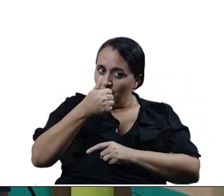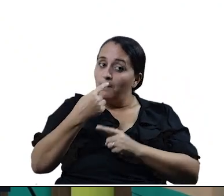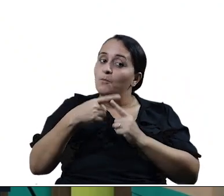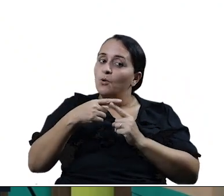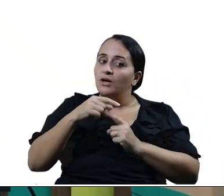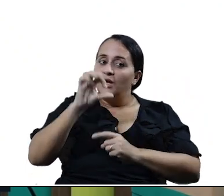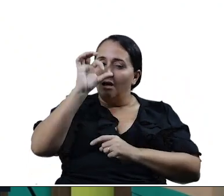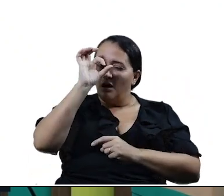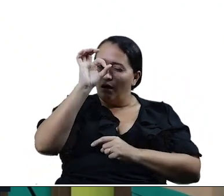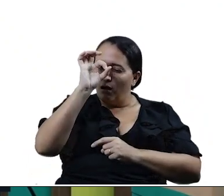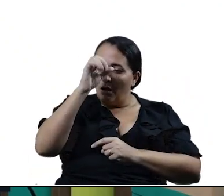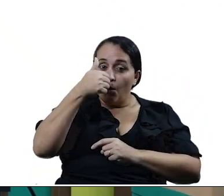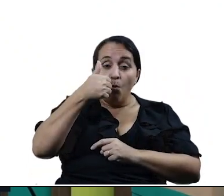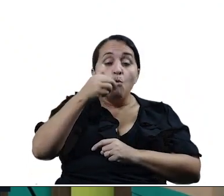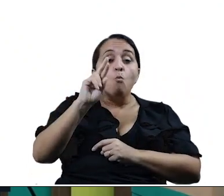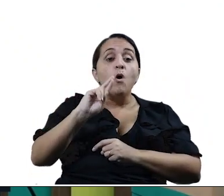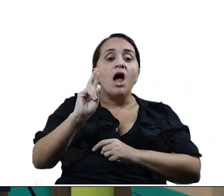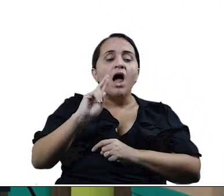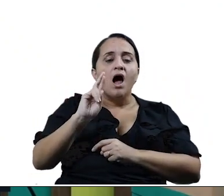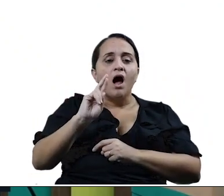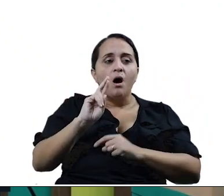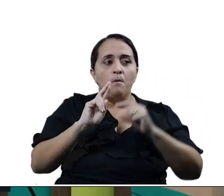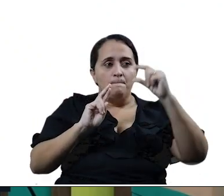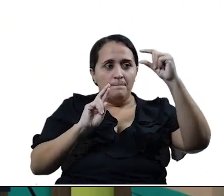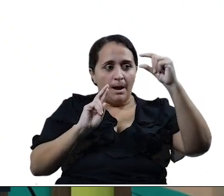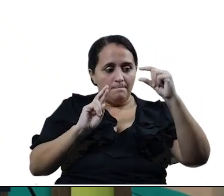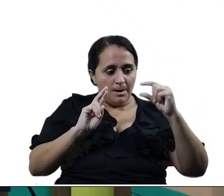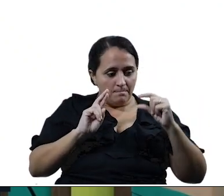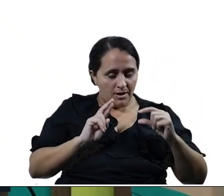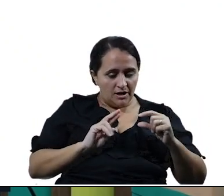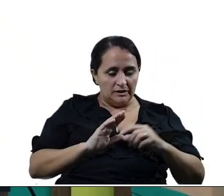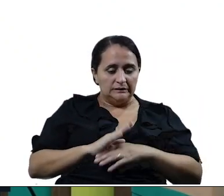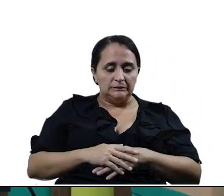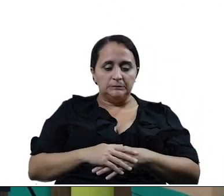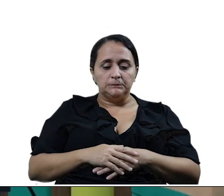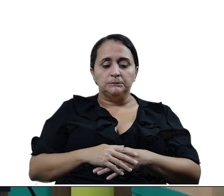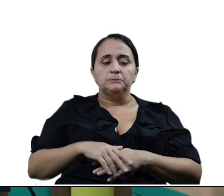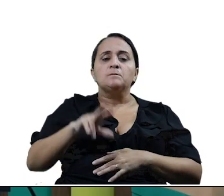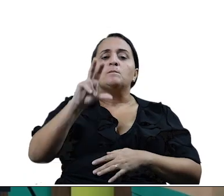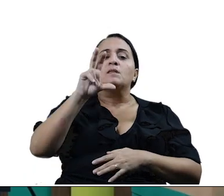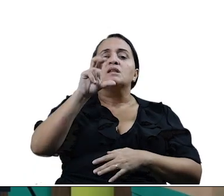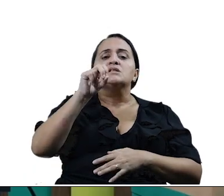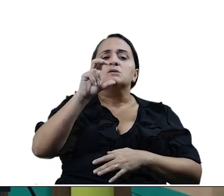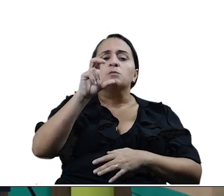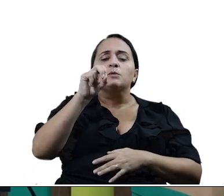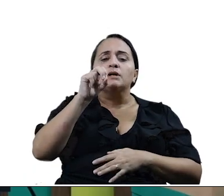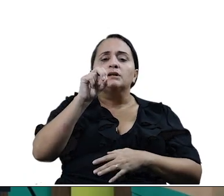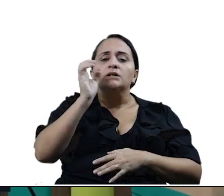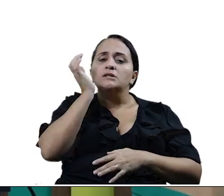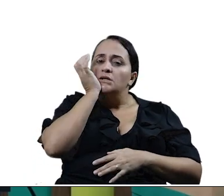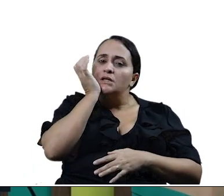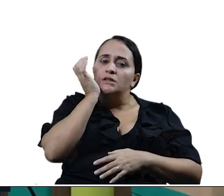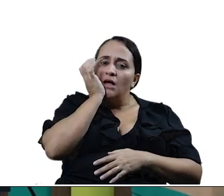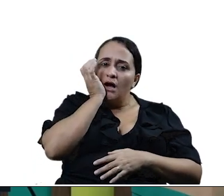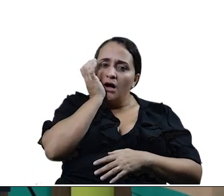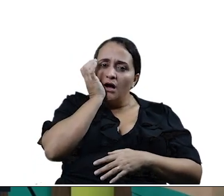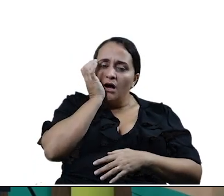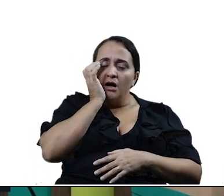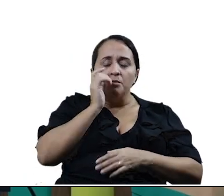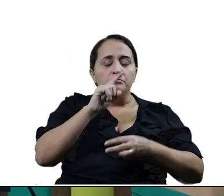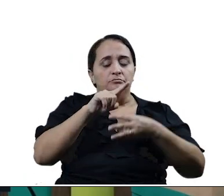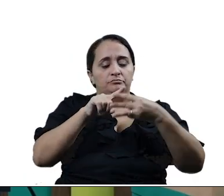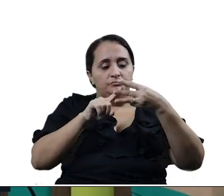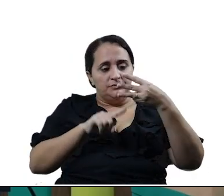certo? De 50 centavos, ele também tinha 3 vezes